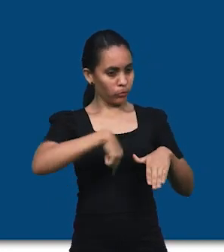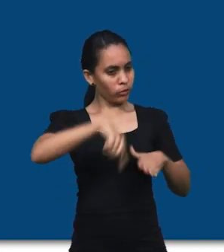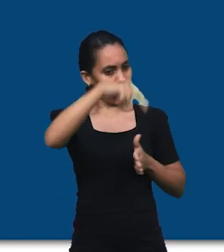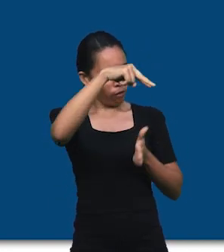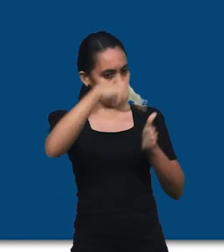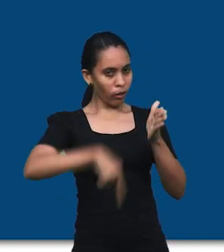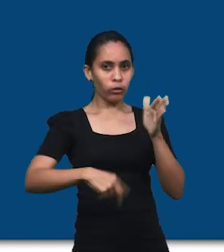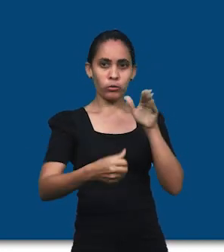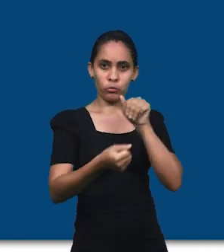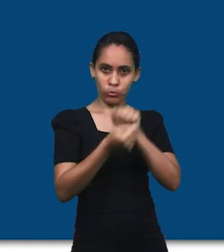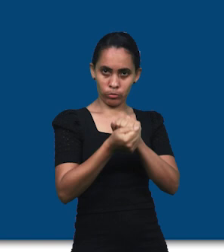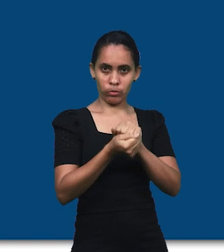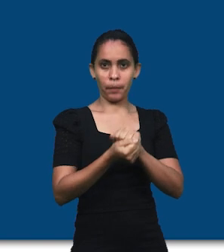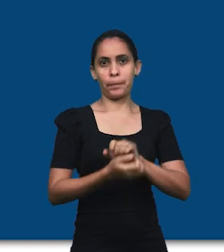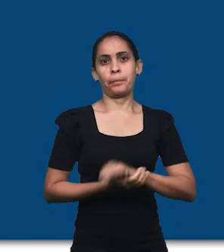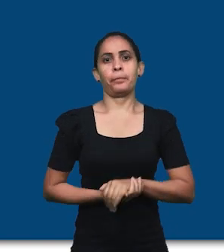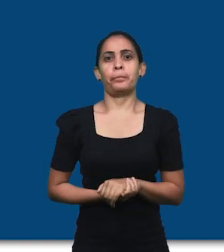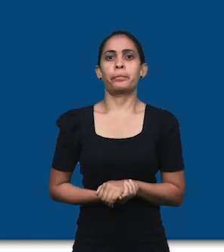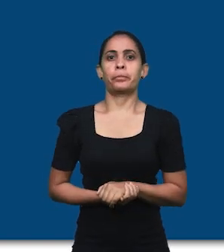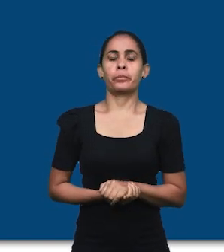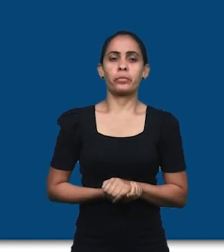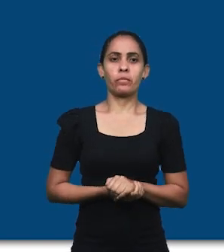podem acompanhar aqui a leitura do texto.